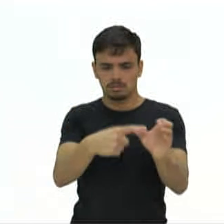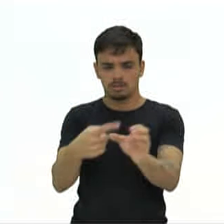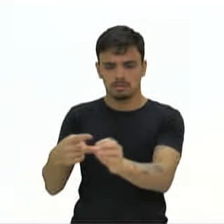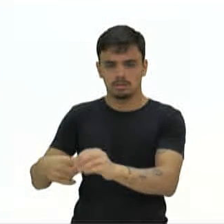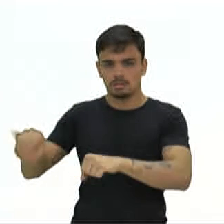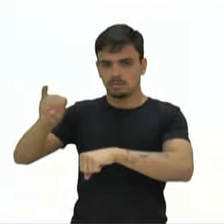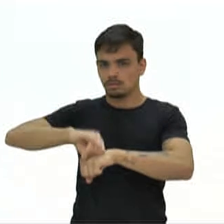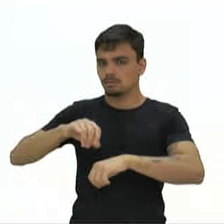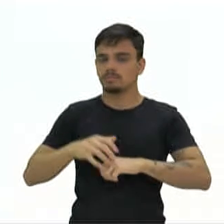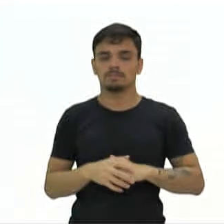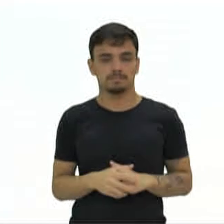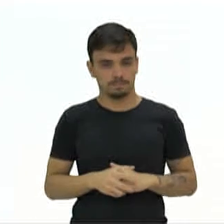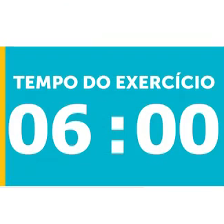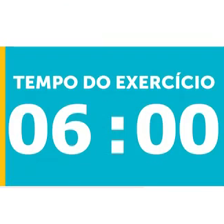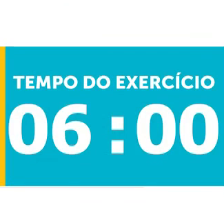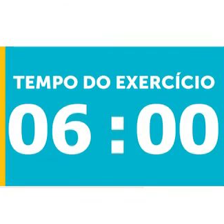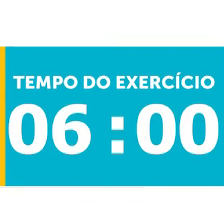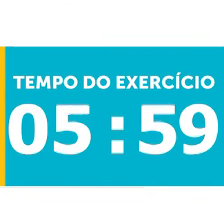urbanos.